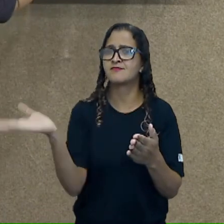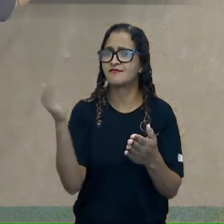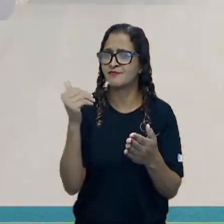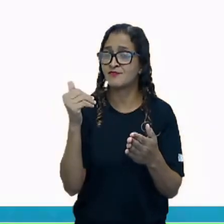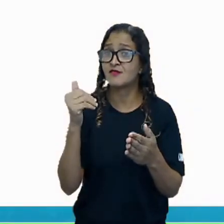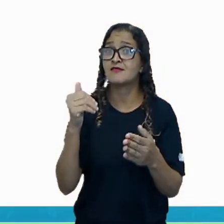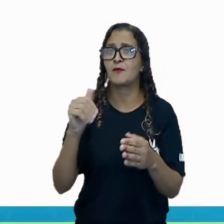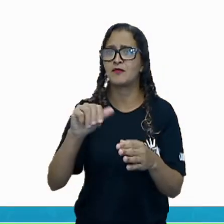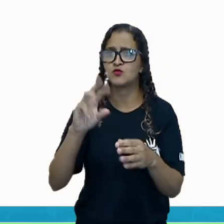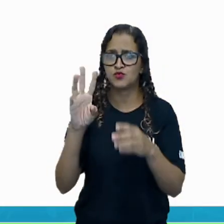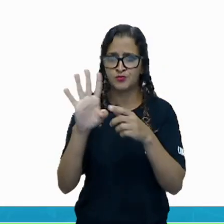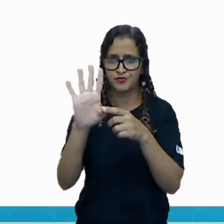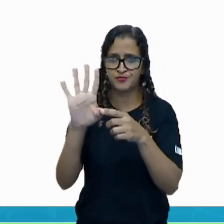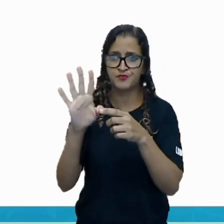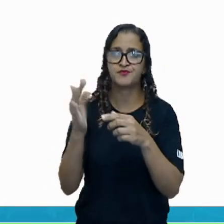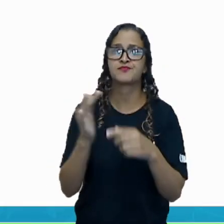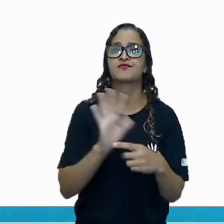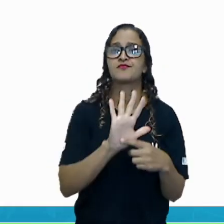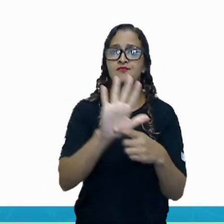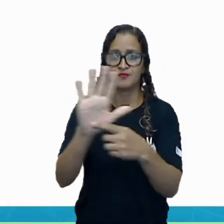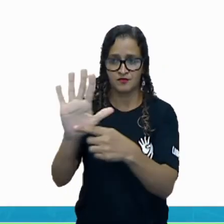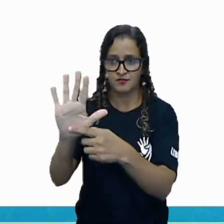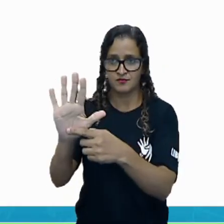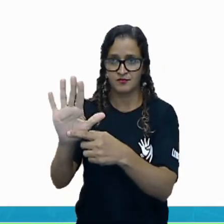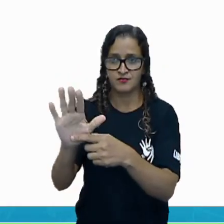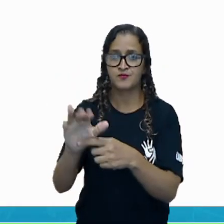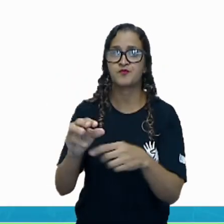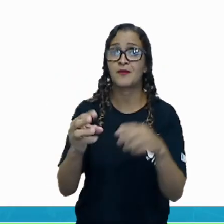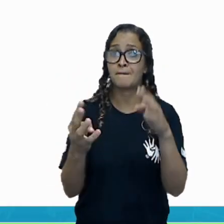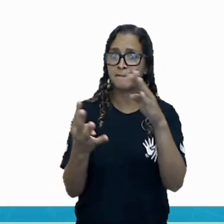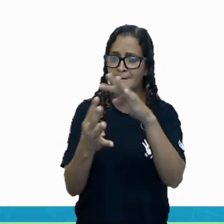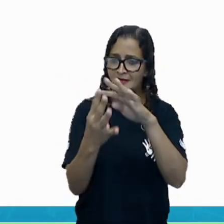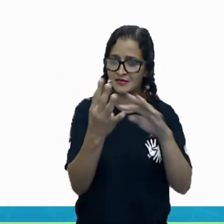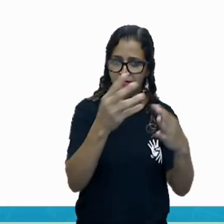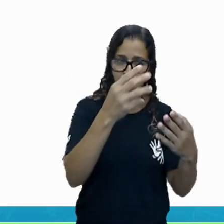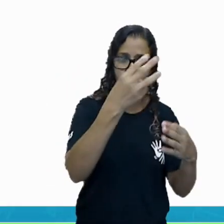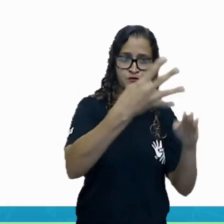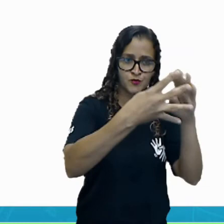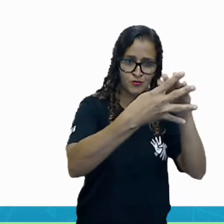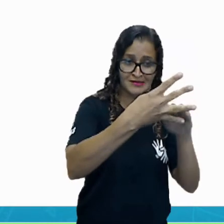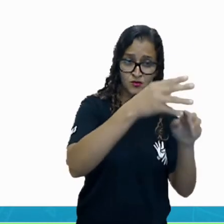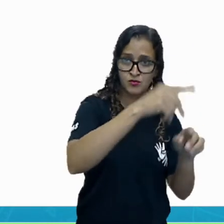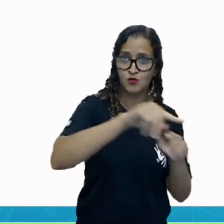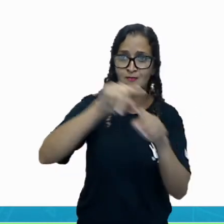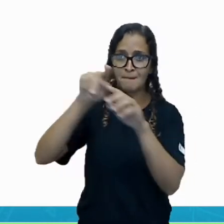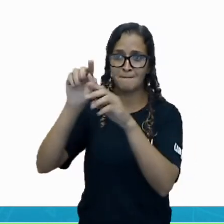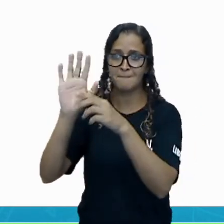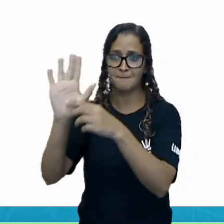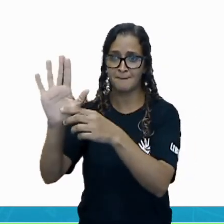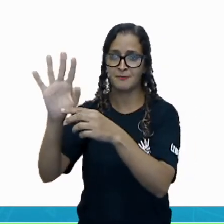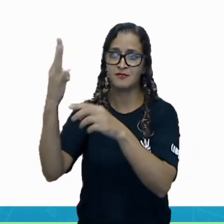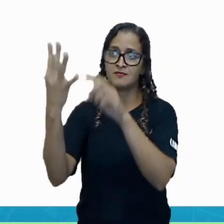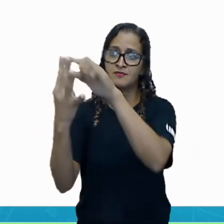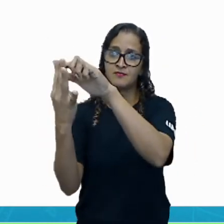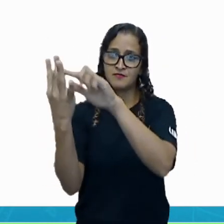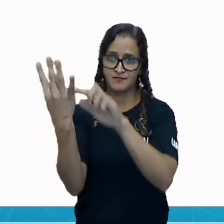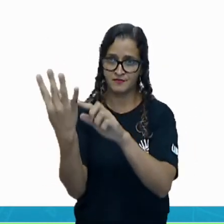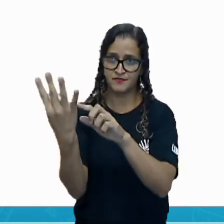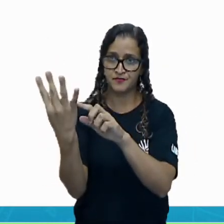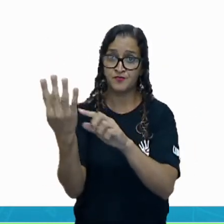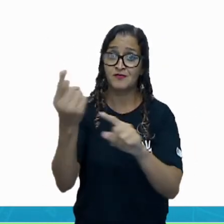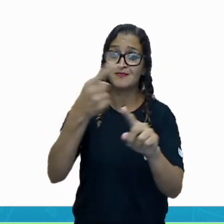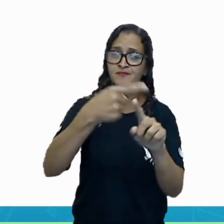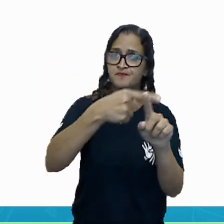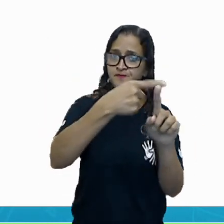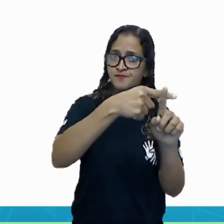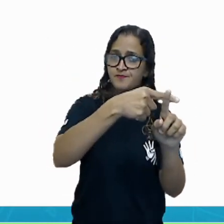somar. 1, 2, 3, 4, não é isso? 4. Mais 3.